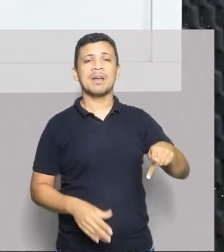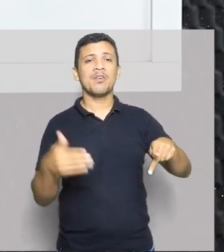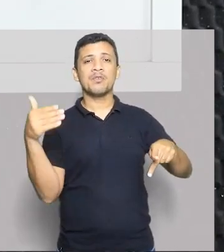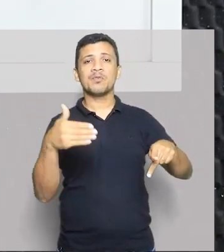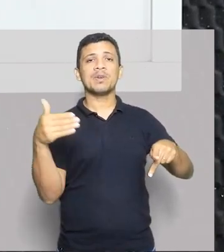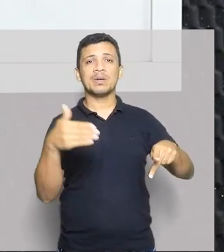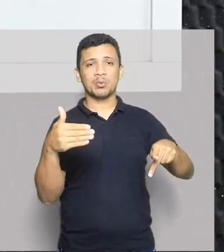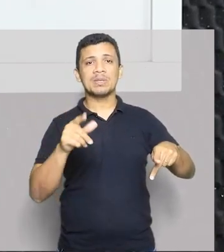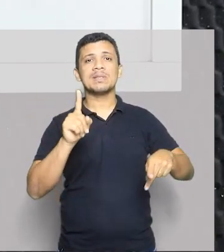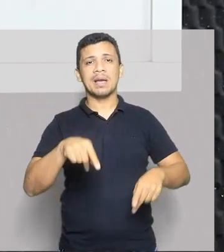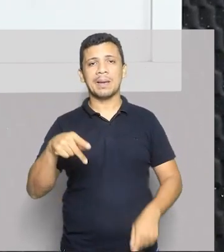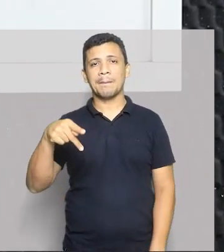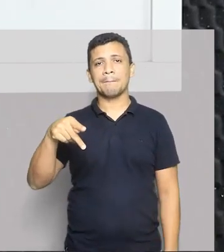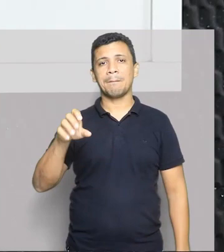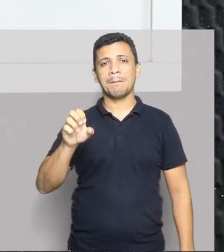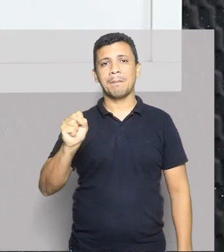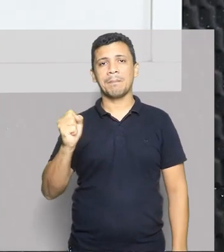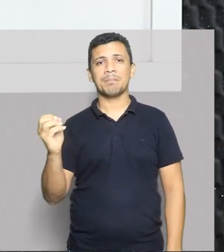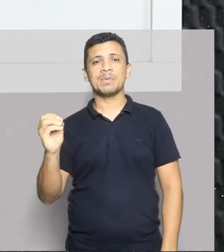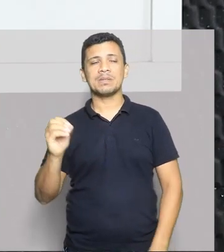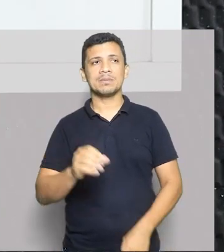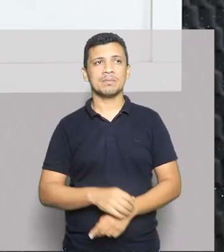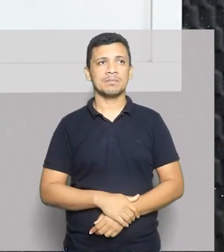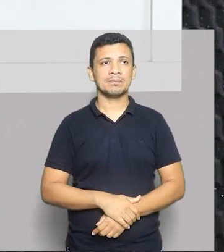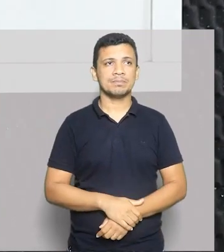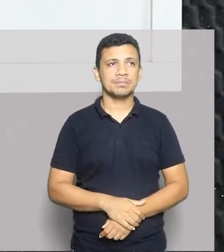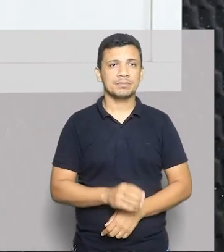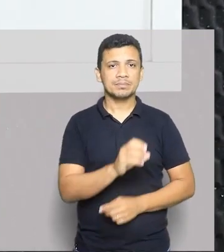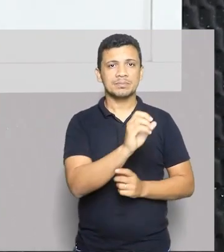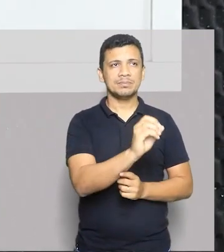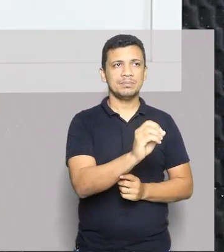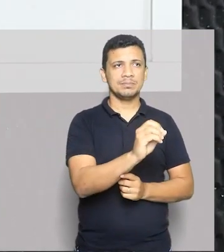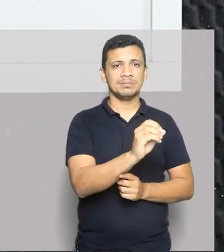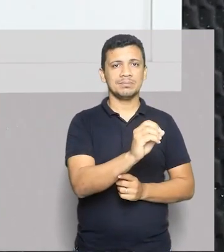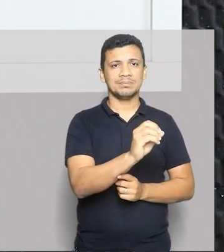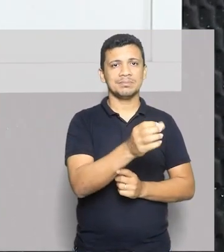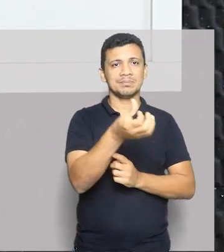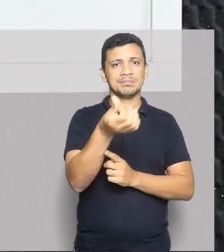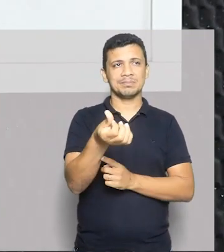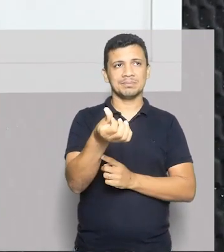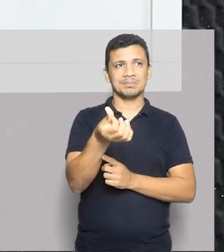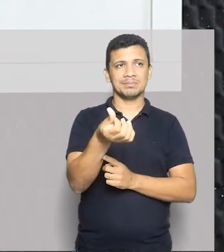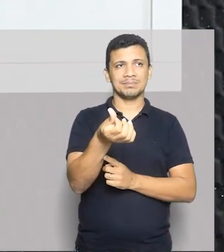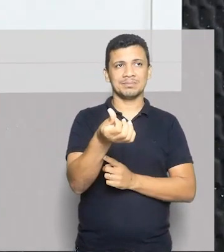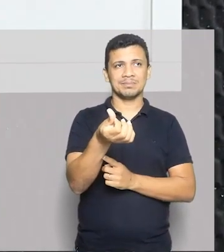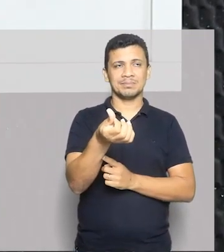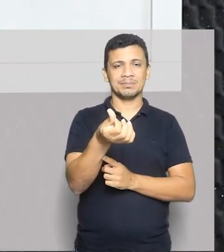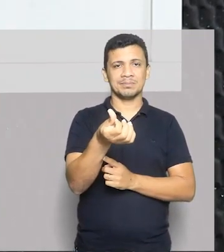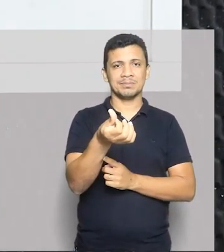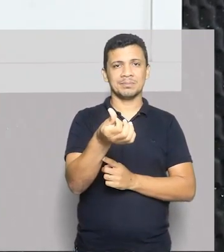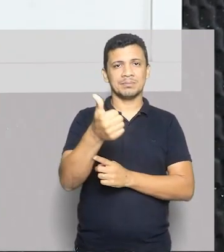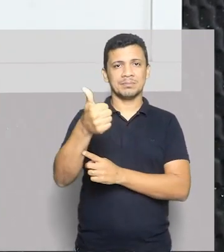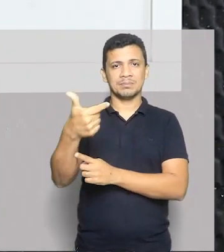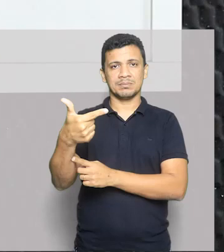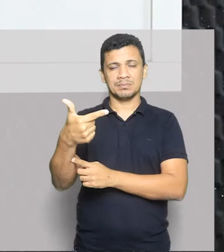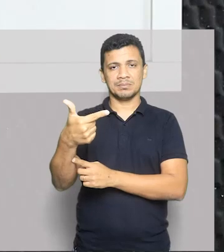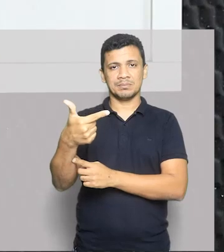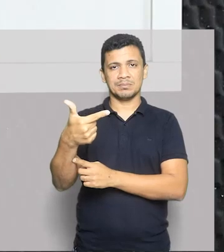representa o peso, né? Então, aqui você vale 0, isso aqui vale 6, esse aqui vale